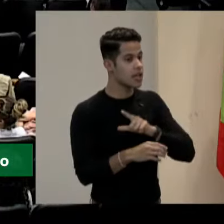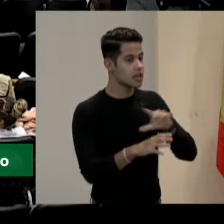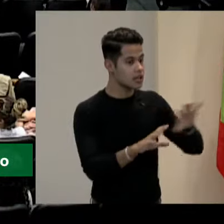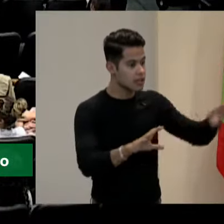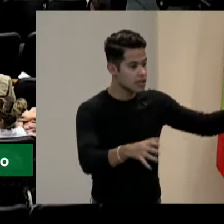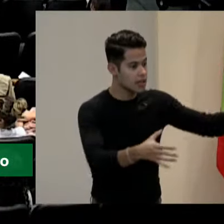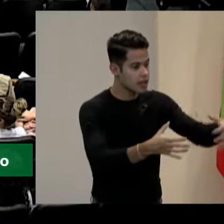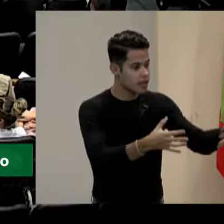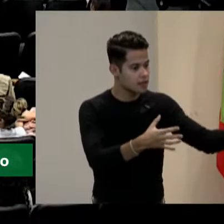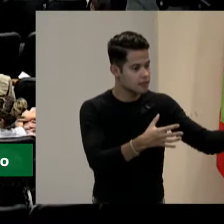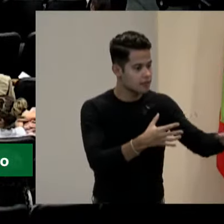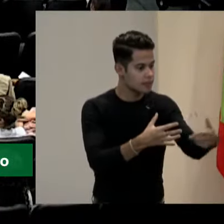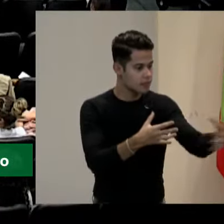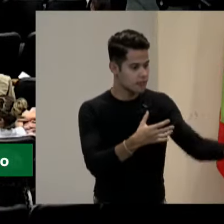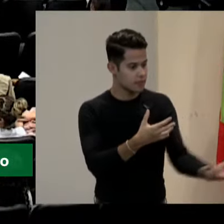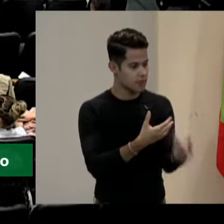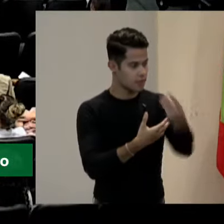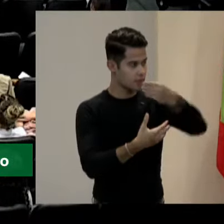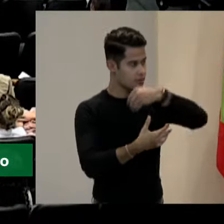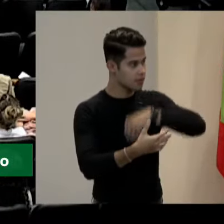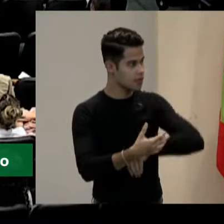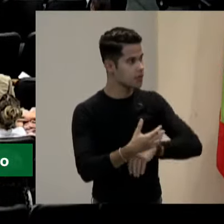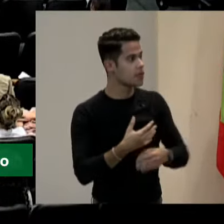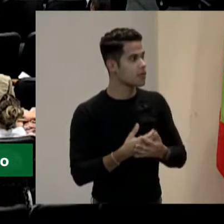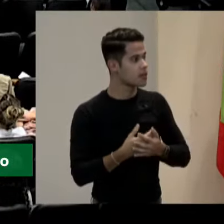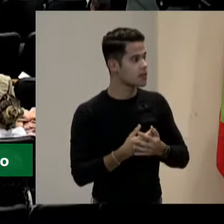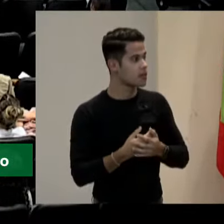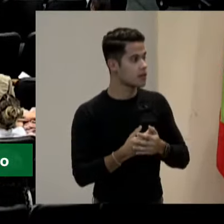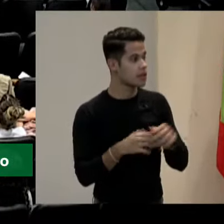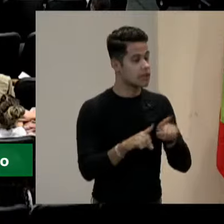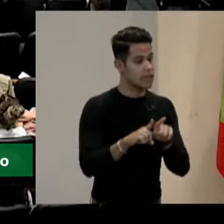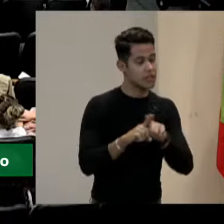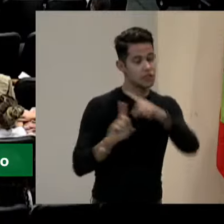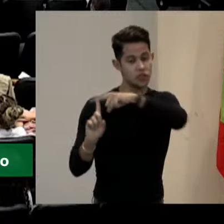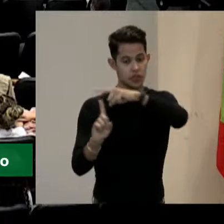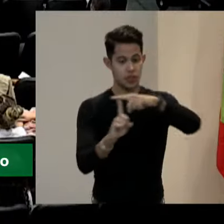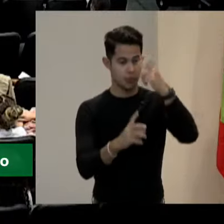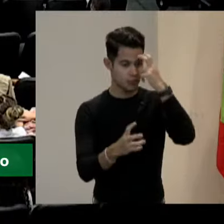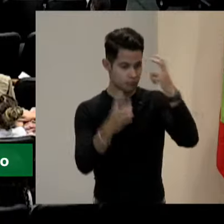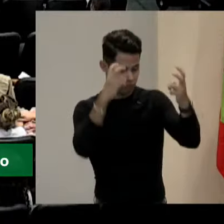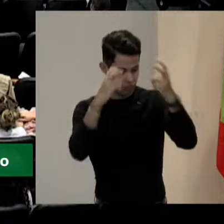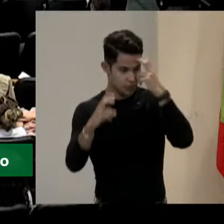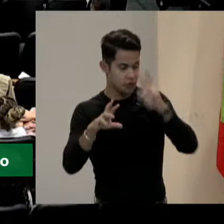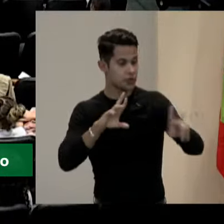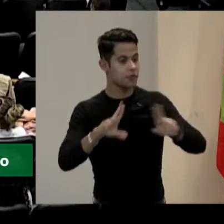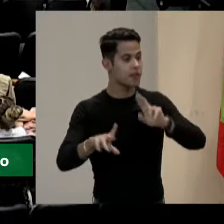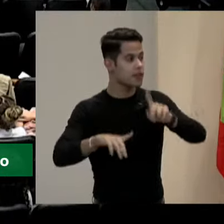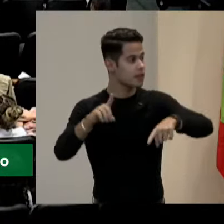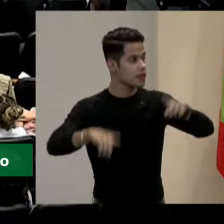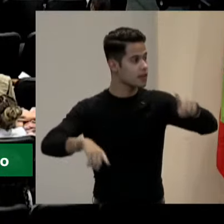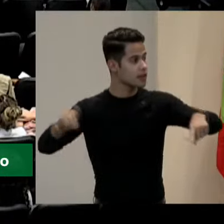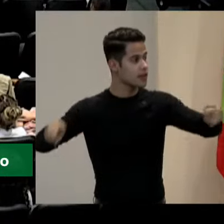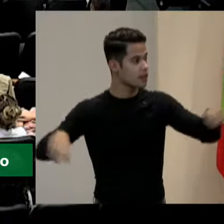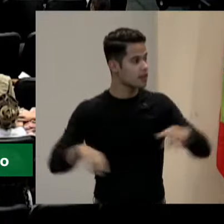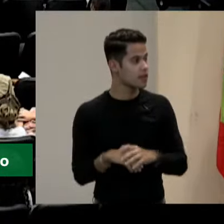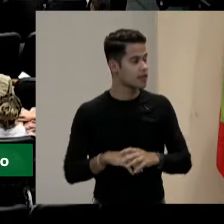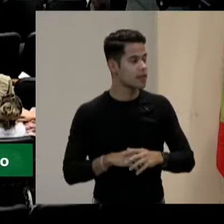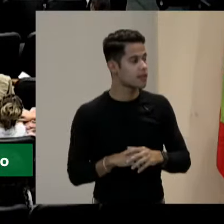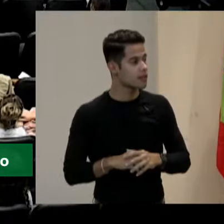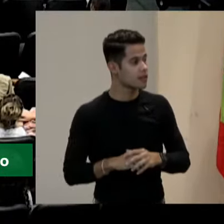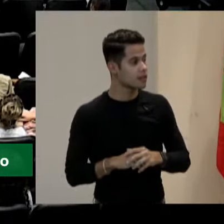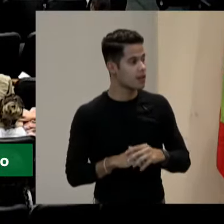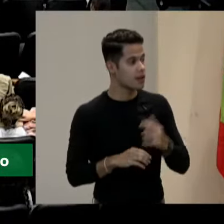gente muda para a cidade, para Tião, para poder estudar, já que ela é muito inteligente. Eu falei, estudar? Mãe? E